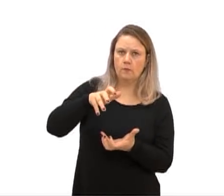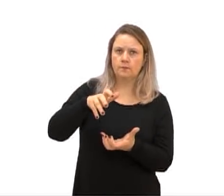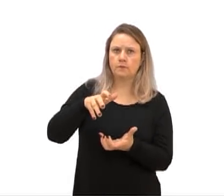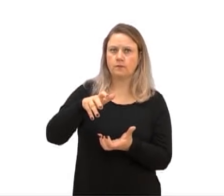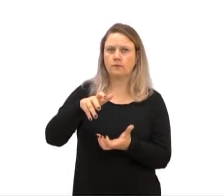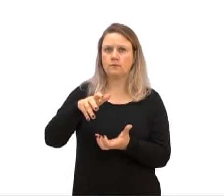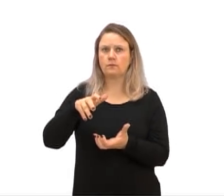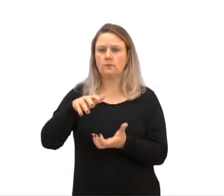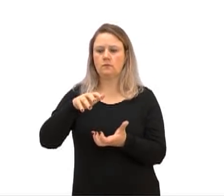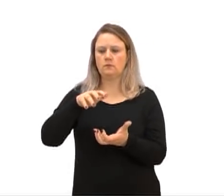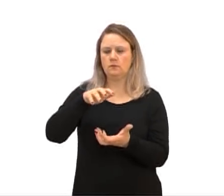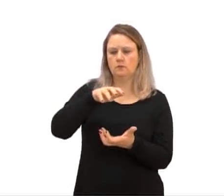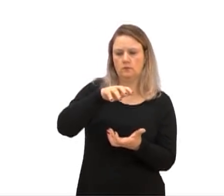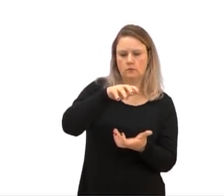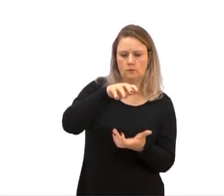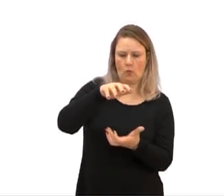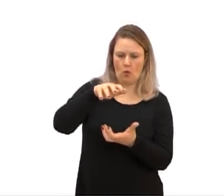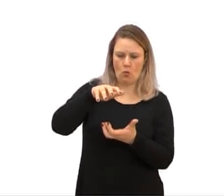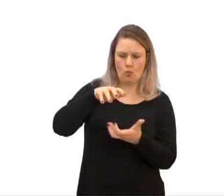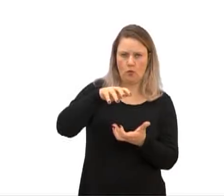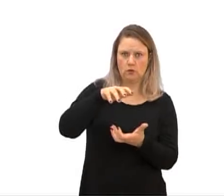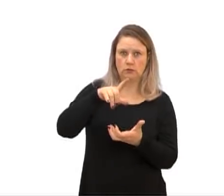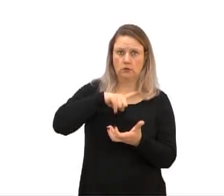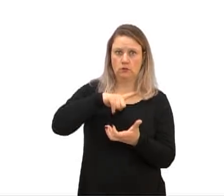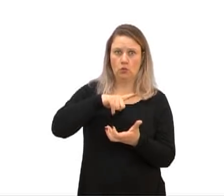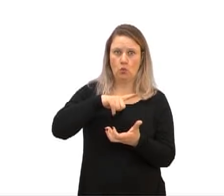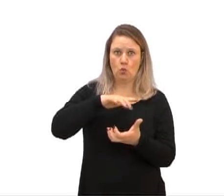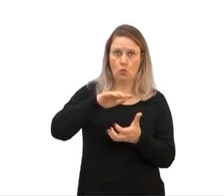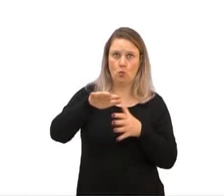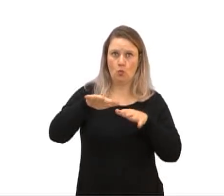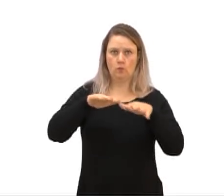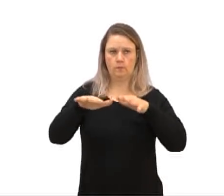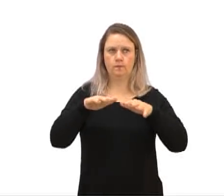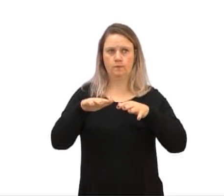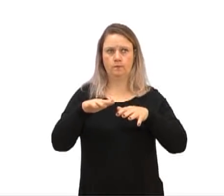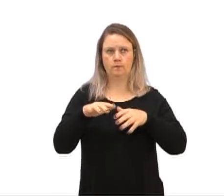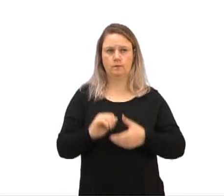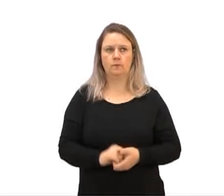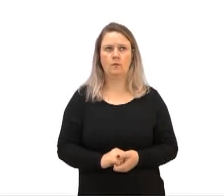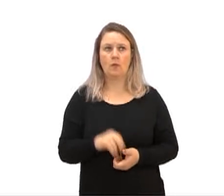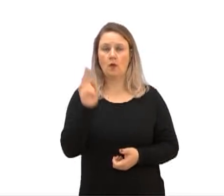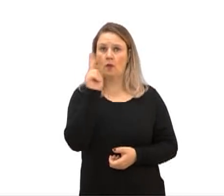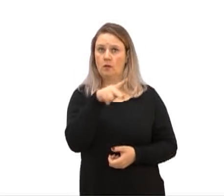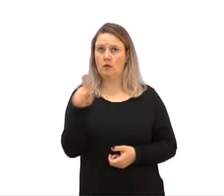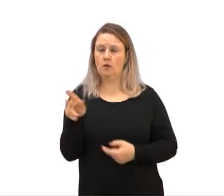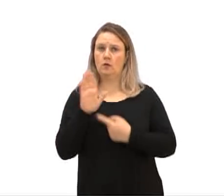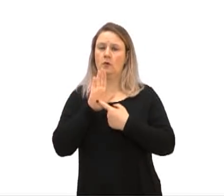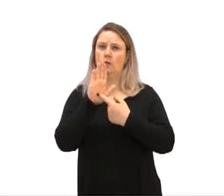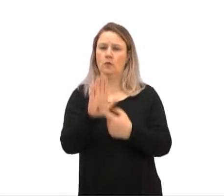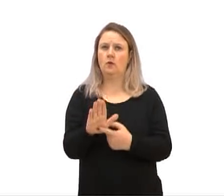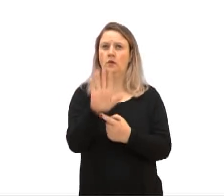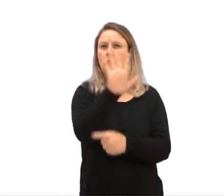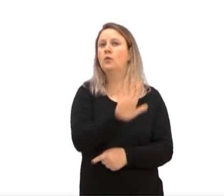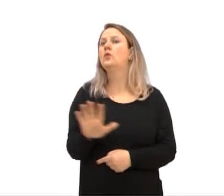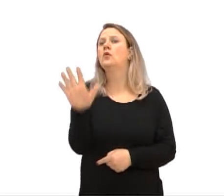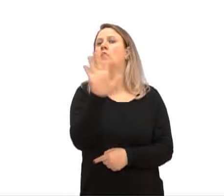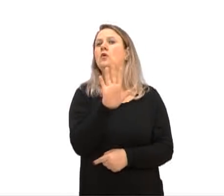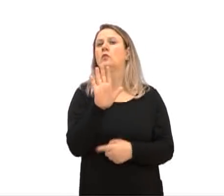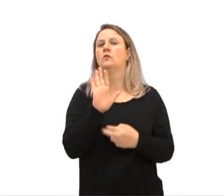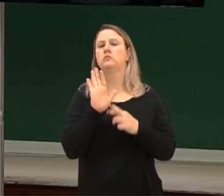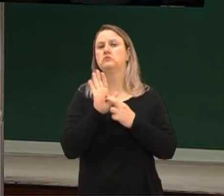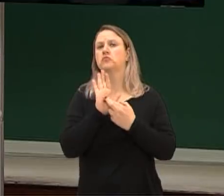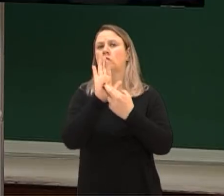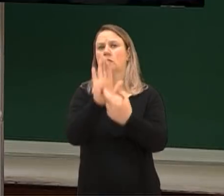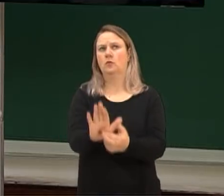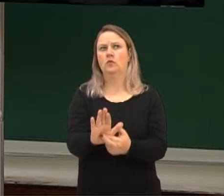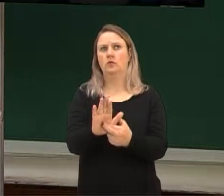fique instável, né? Ou seja, ela tenha esse movimento. Aqui a Prof trouxe também um mapa, um globo, uma representação